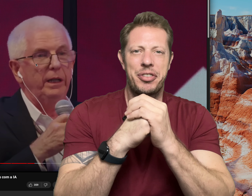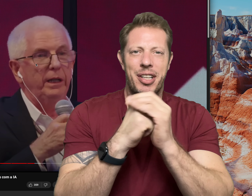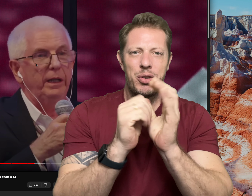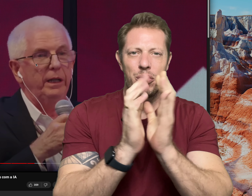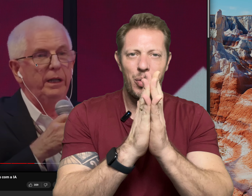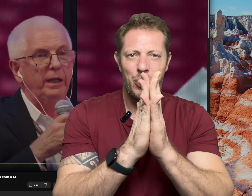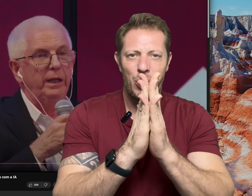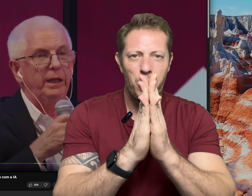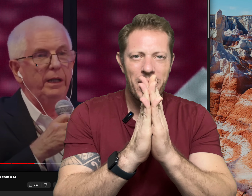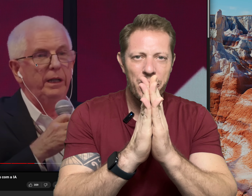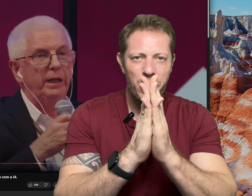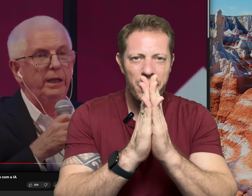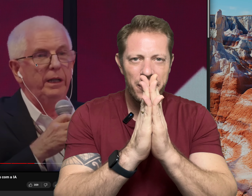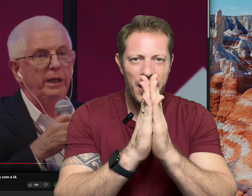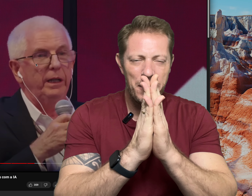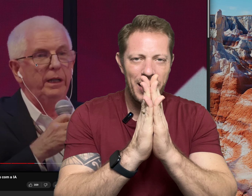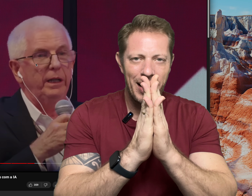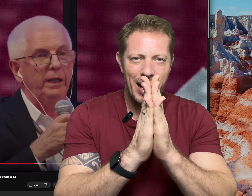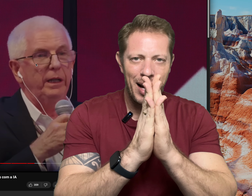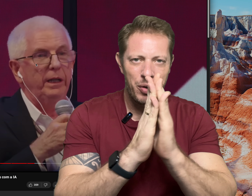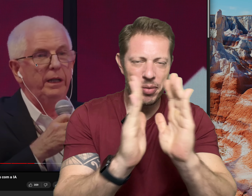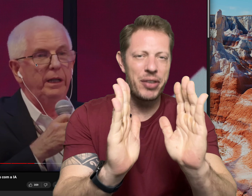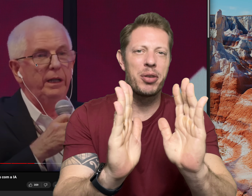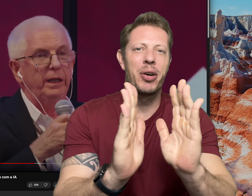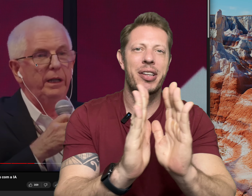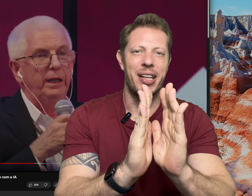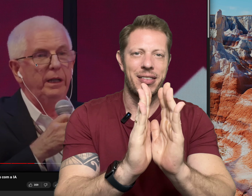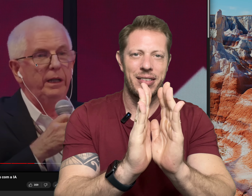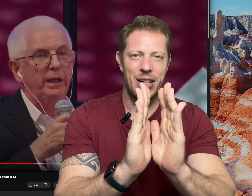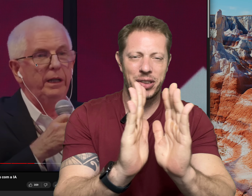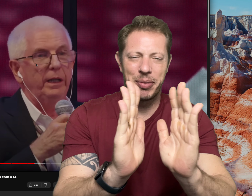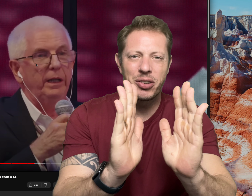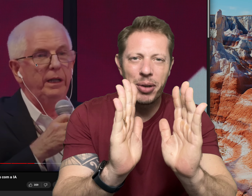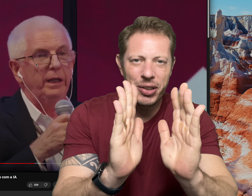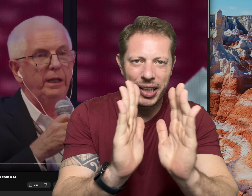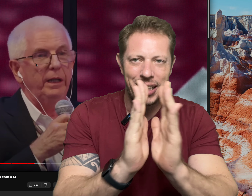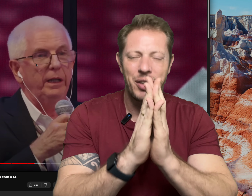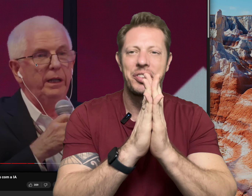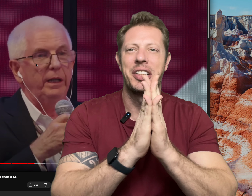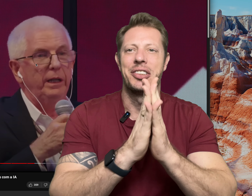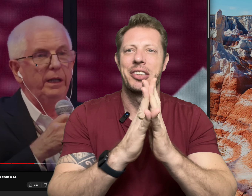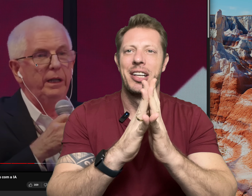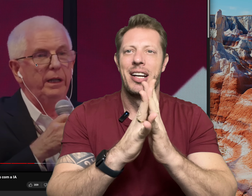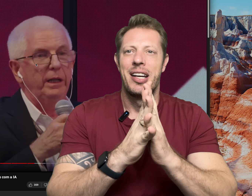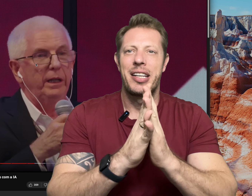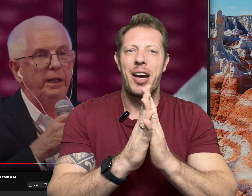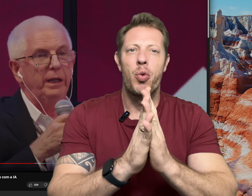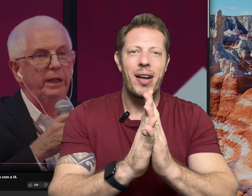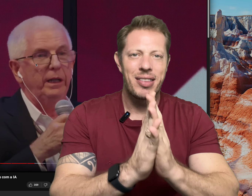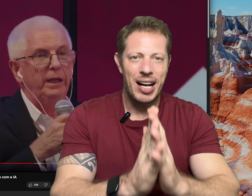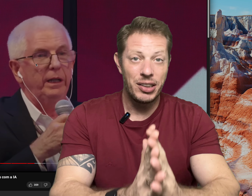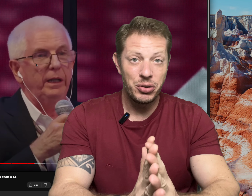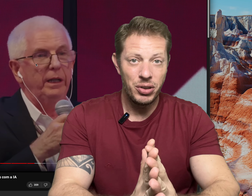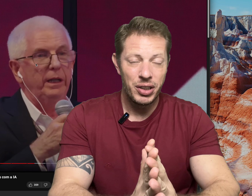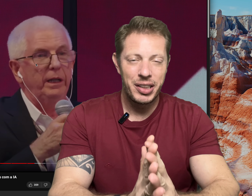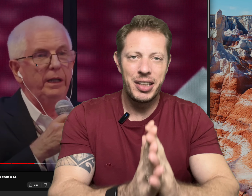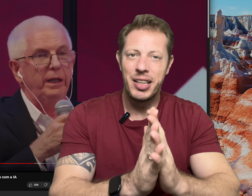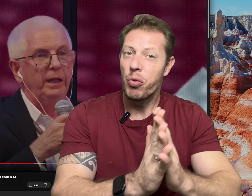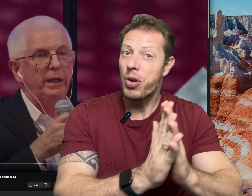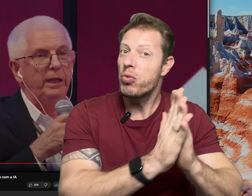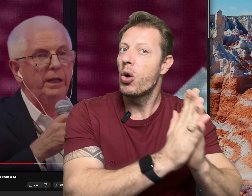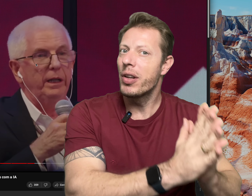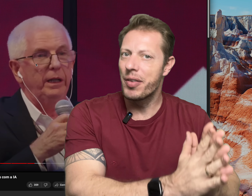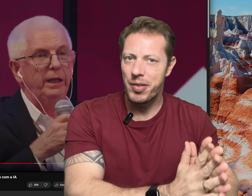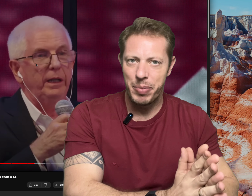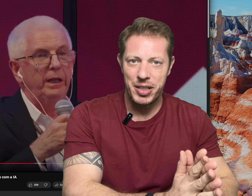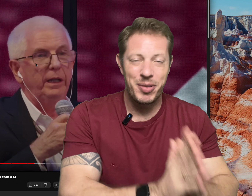Ele está mostrando uma das coisas que é a coisa mais normal que tem. A coisa mais normal que tem, que é o seguinte, que é o atraso, que